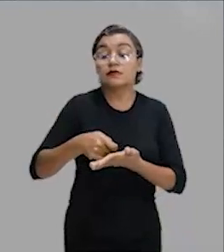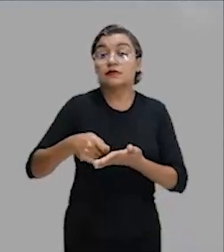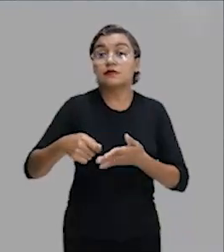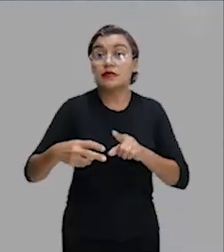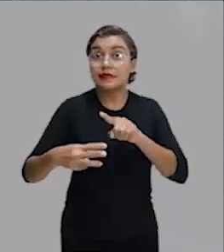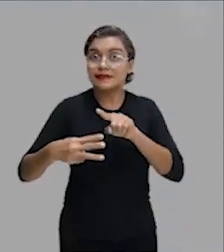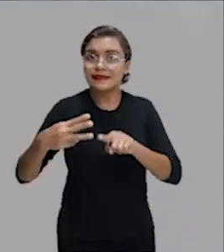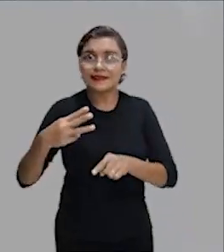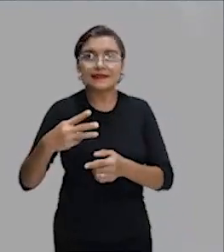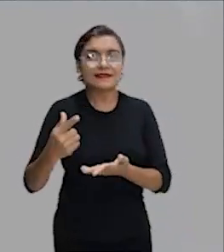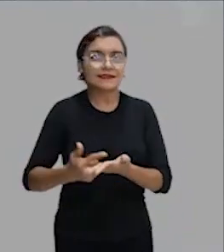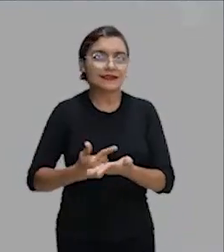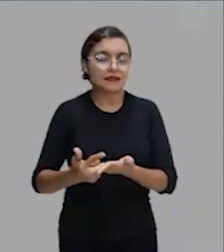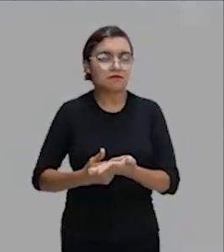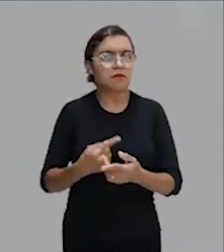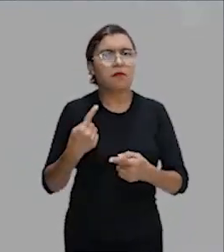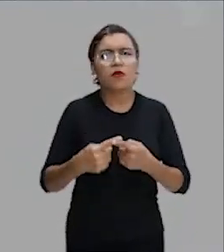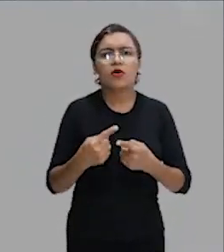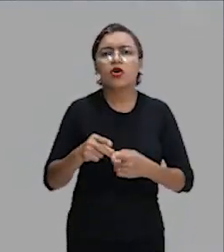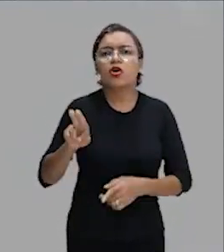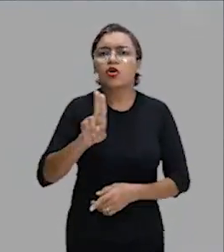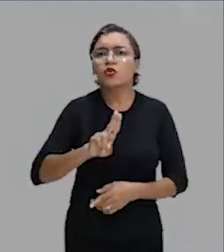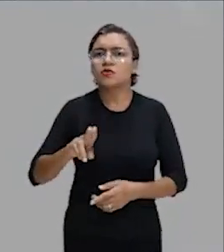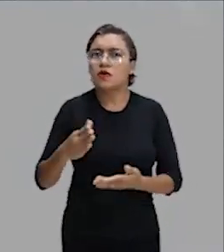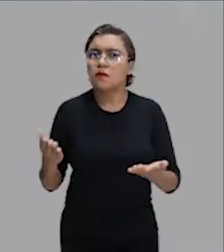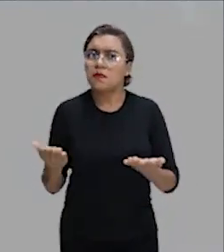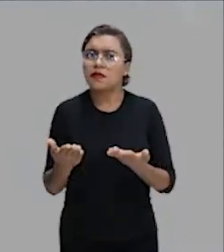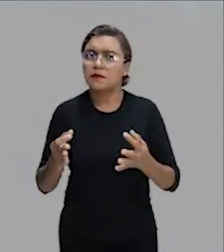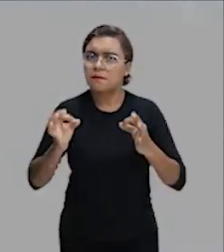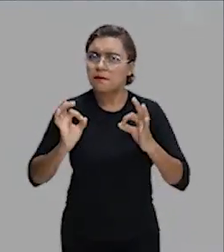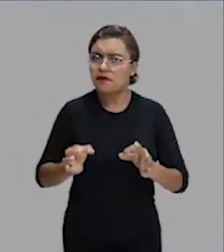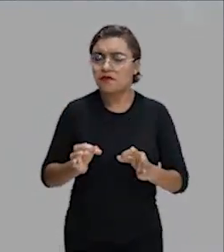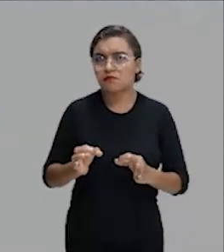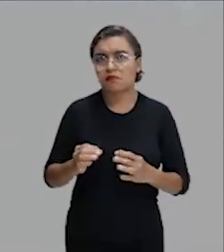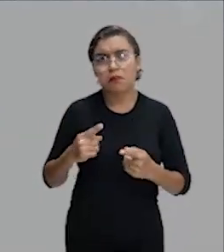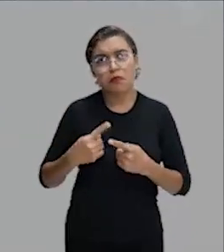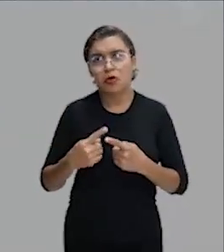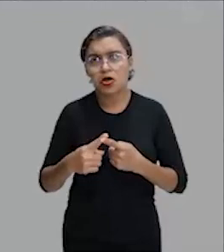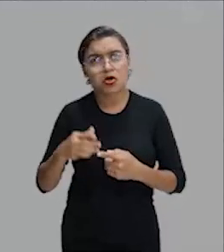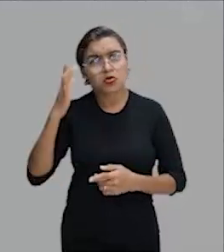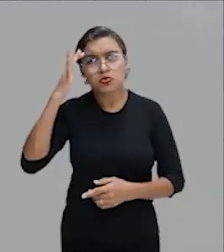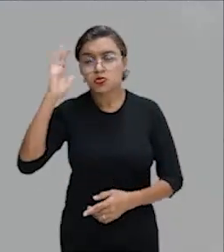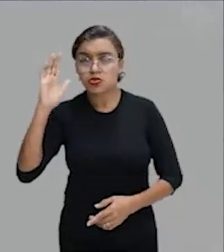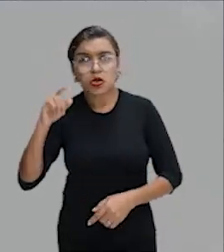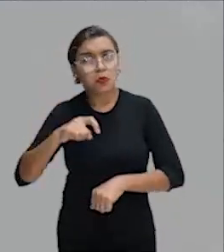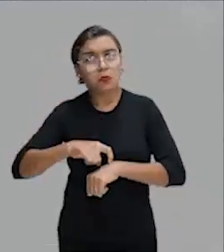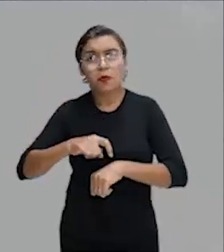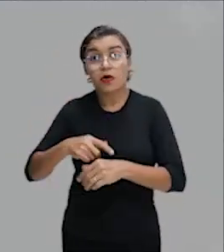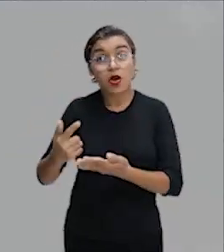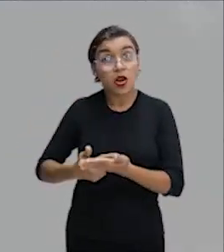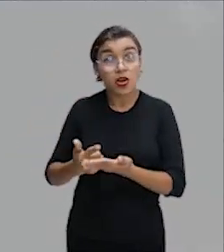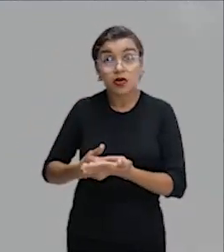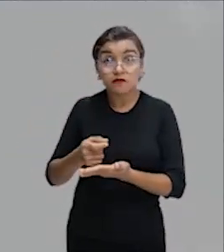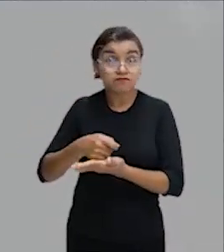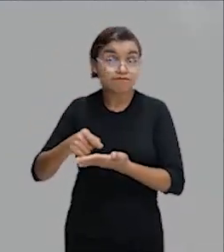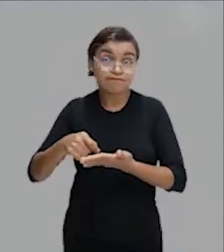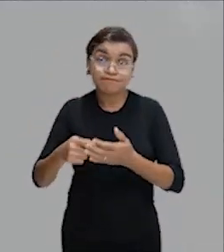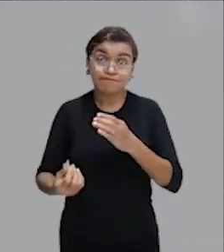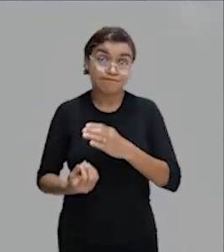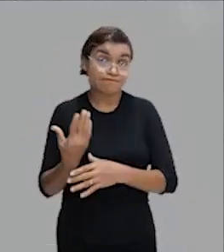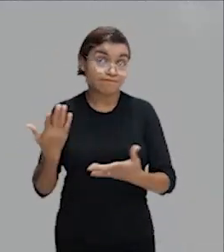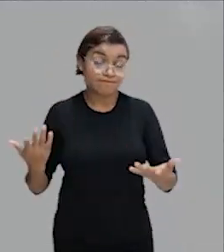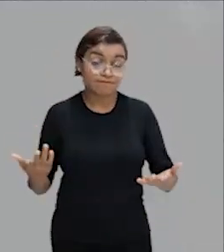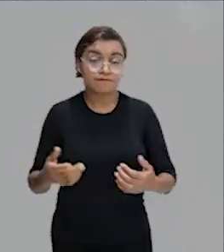3 livros. Por que eu usei o presente perfeito? Porque eu não sei quando o livro foi escrito. Tá bom? Então, eu tenho a